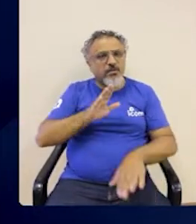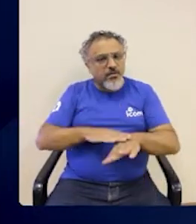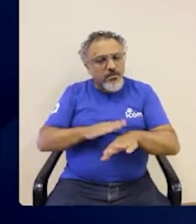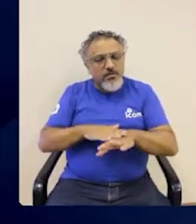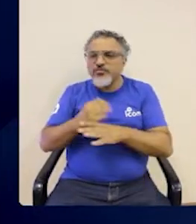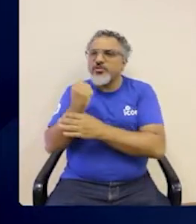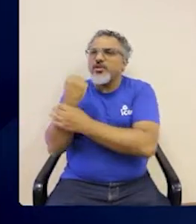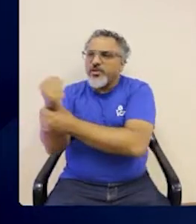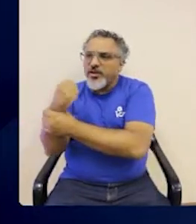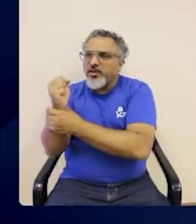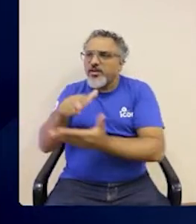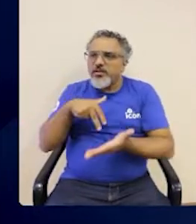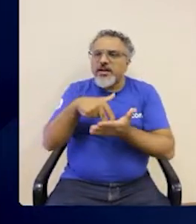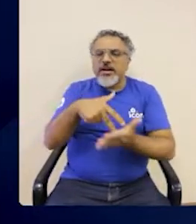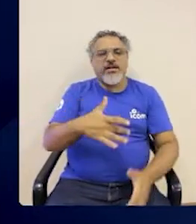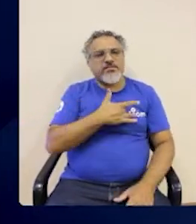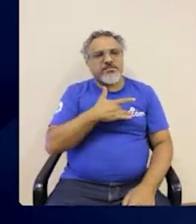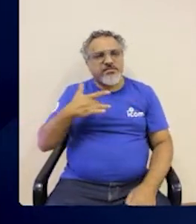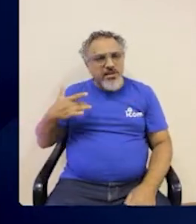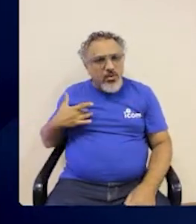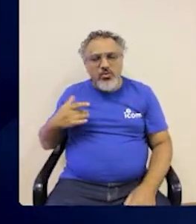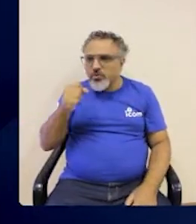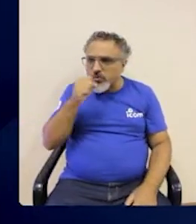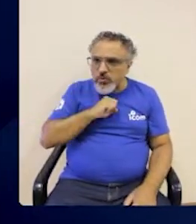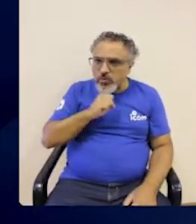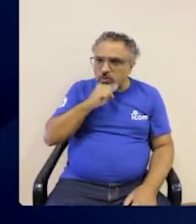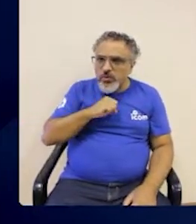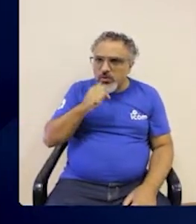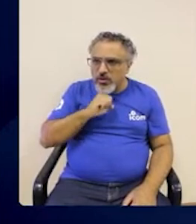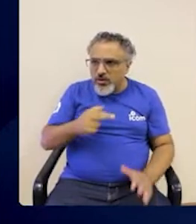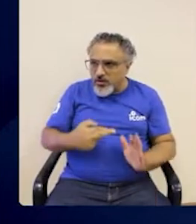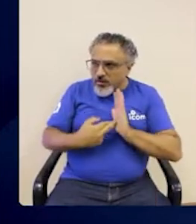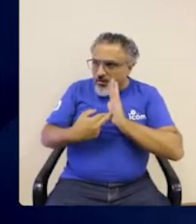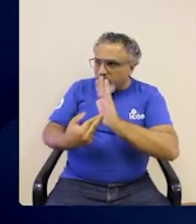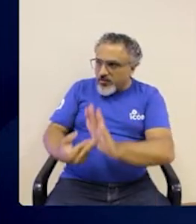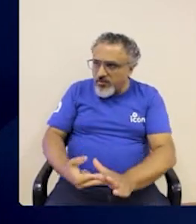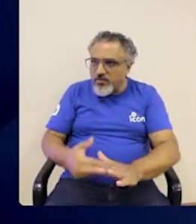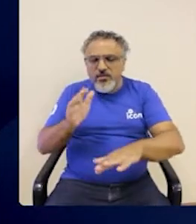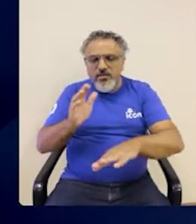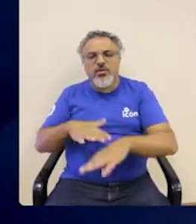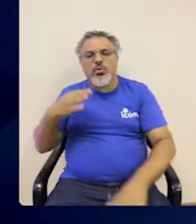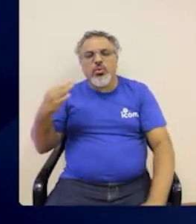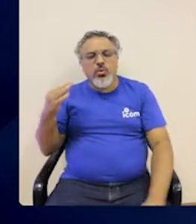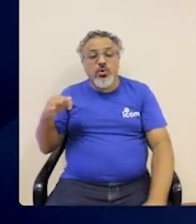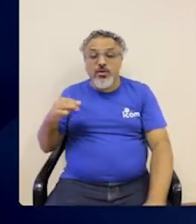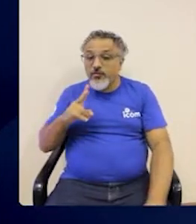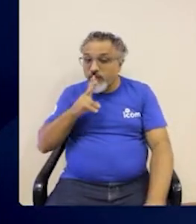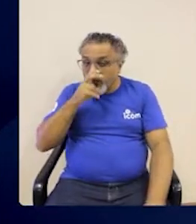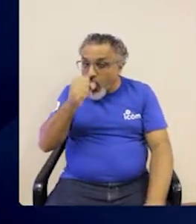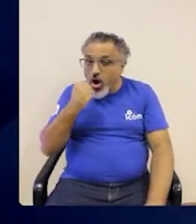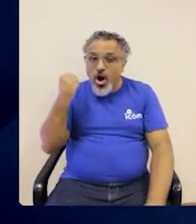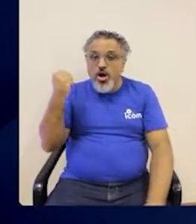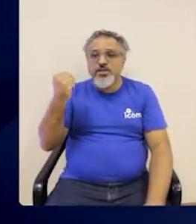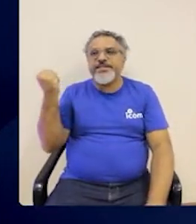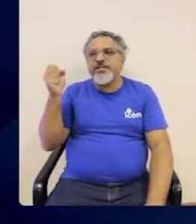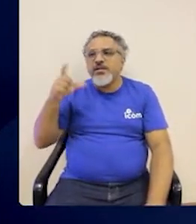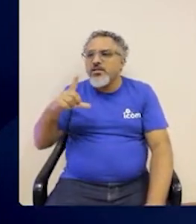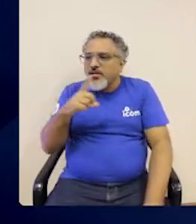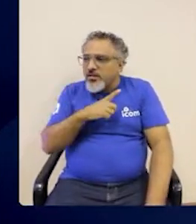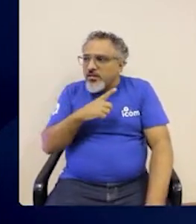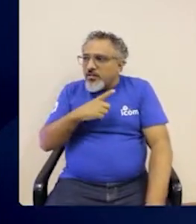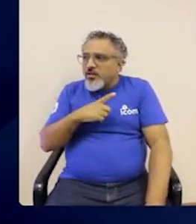as unidades de referência em saúde do idoso, os centros de referência especializados em dor crônica. Então, a gente tem uma